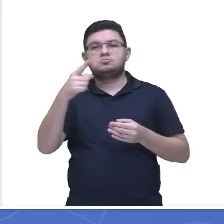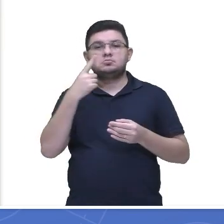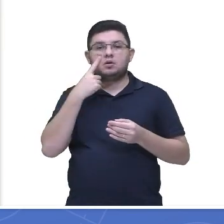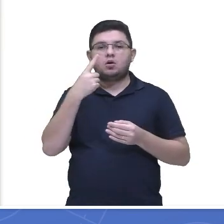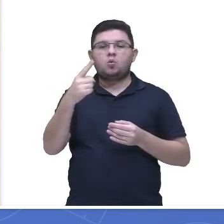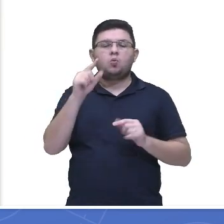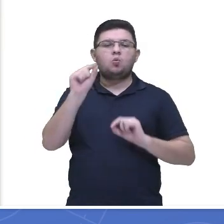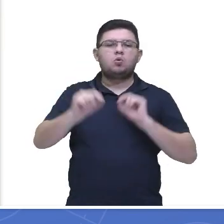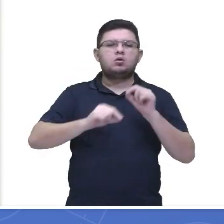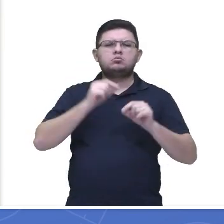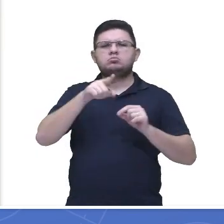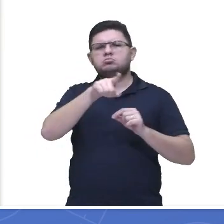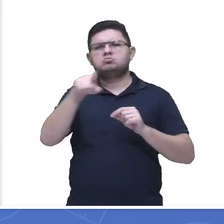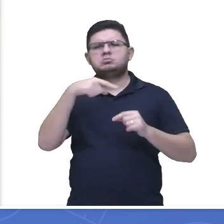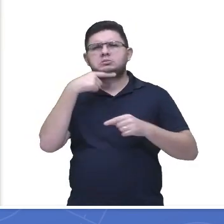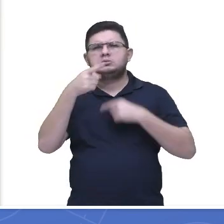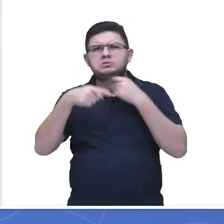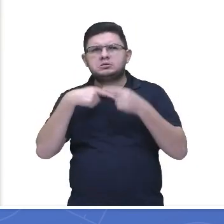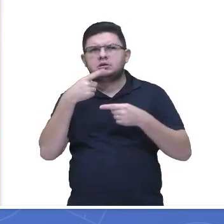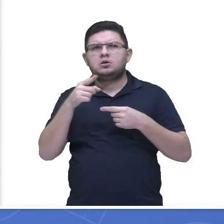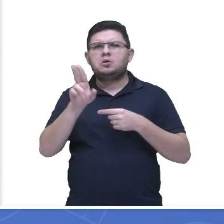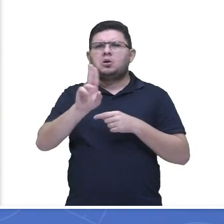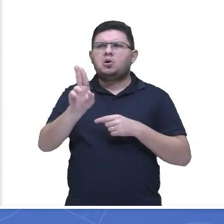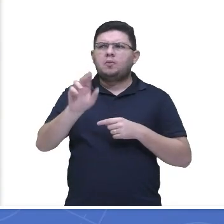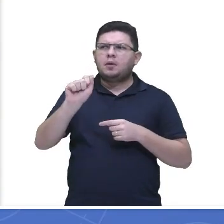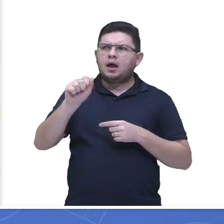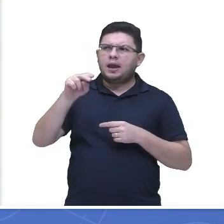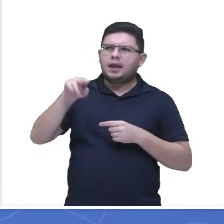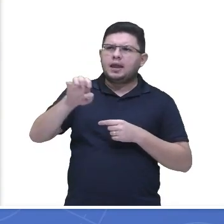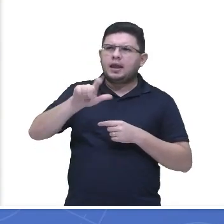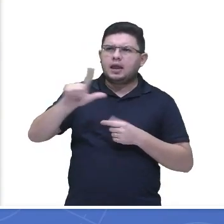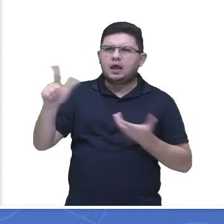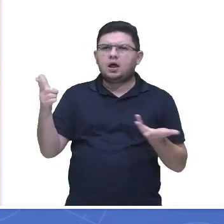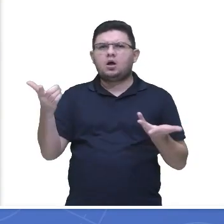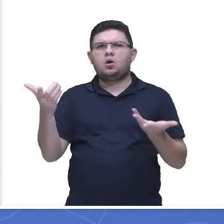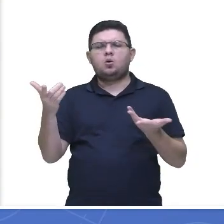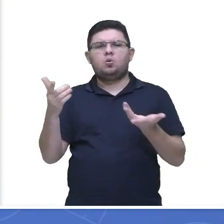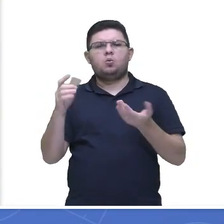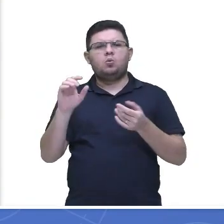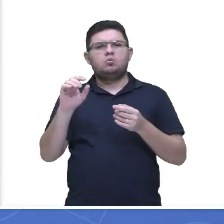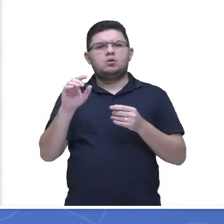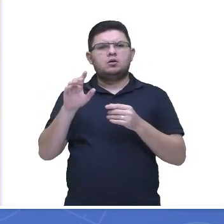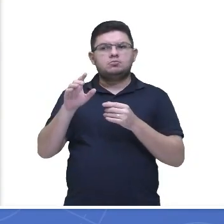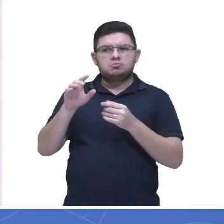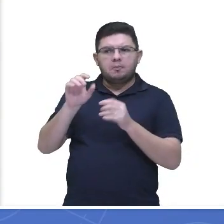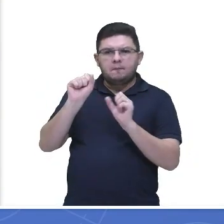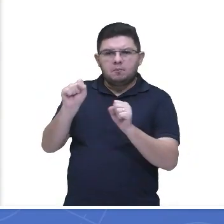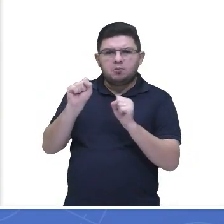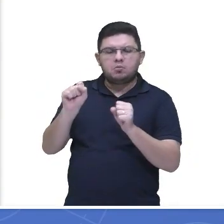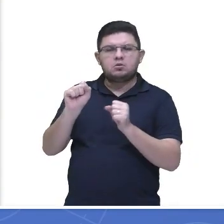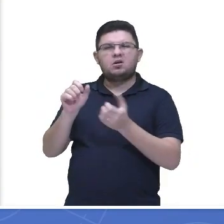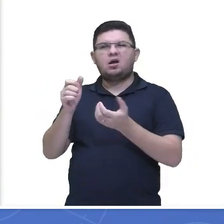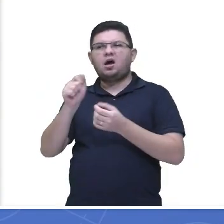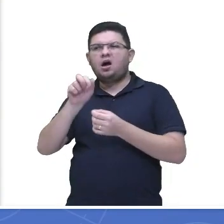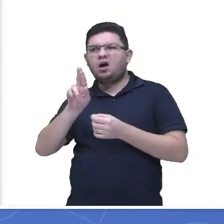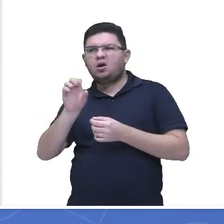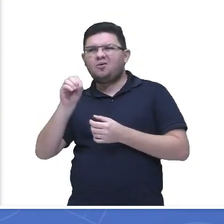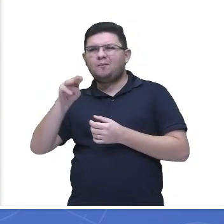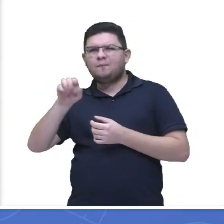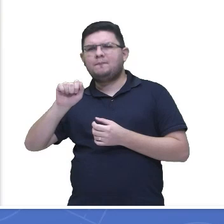anel aromático, anel benzênico ou núcleo benzênico?